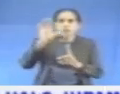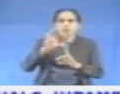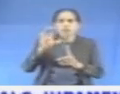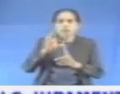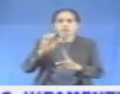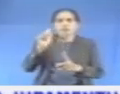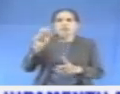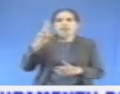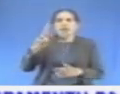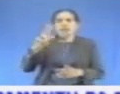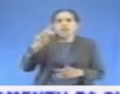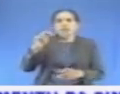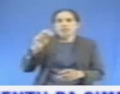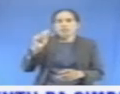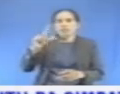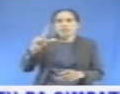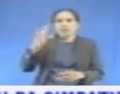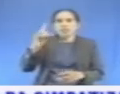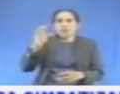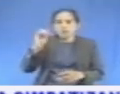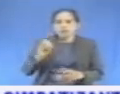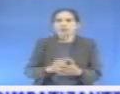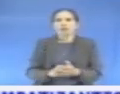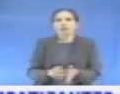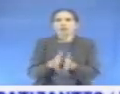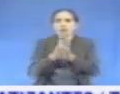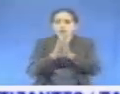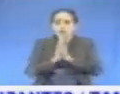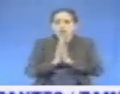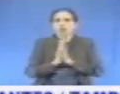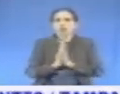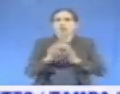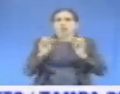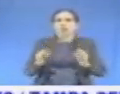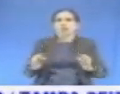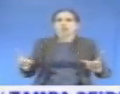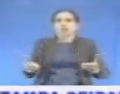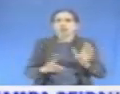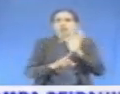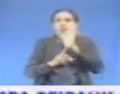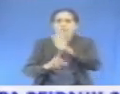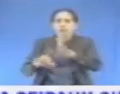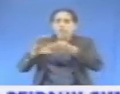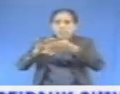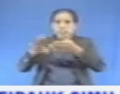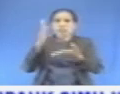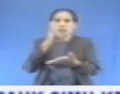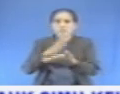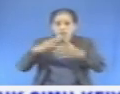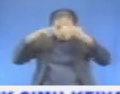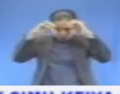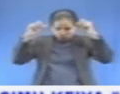Araújo, porta-voz Comando-Geral Penitelli. O de russo autorização, molocatou a petição para o presidente da